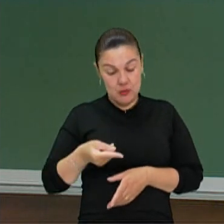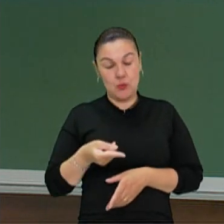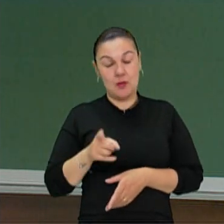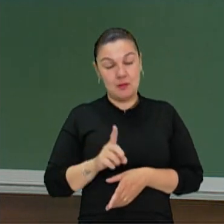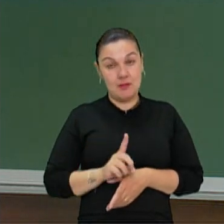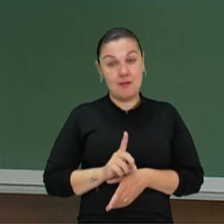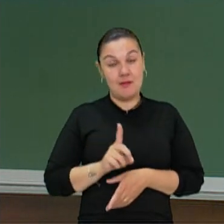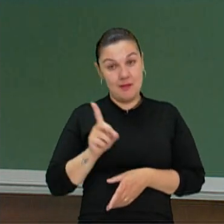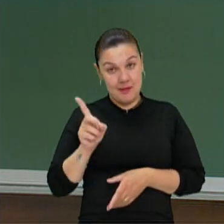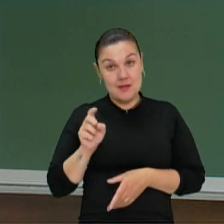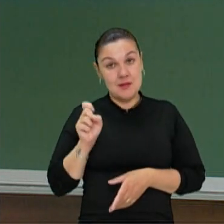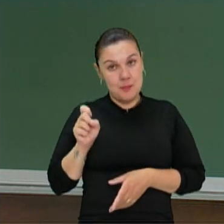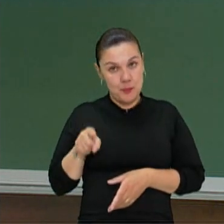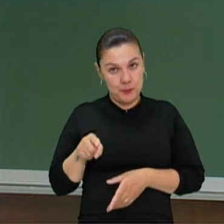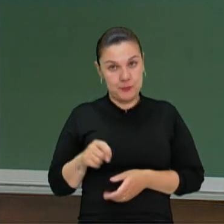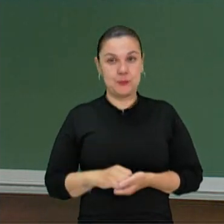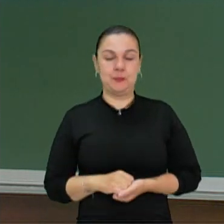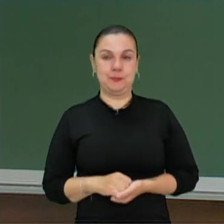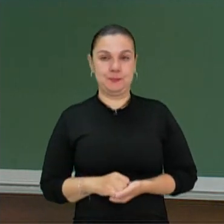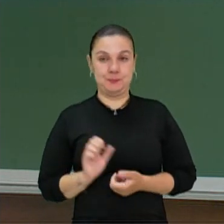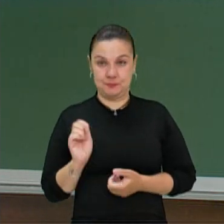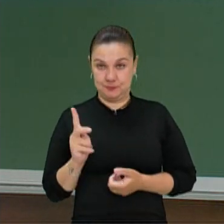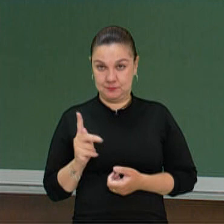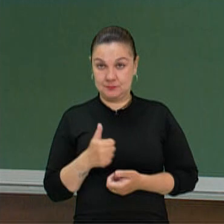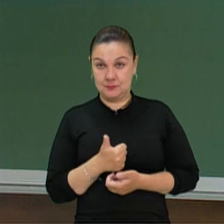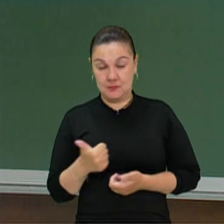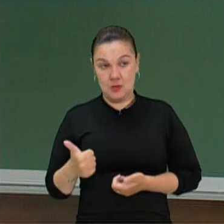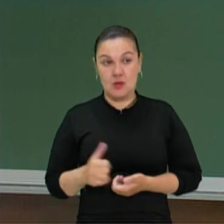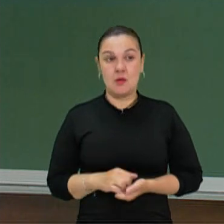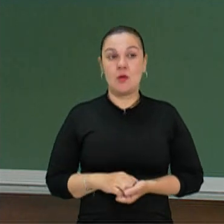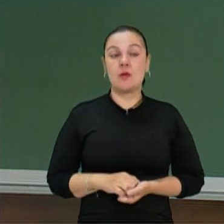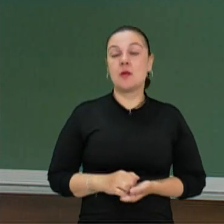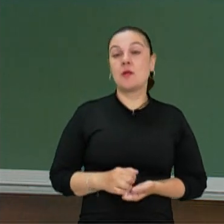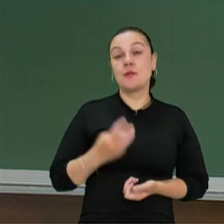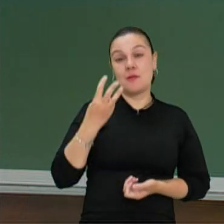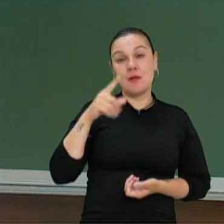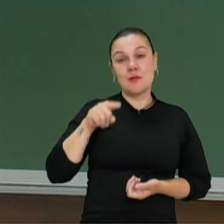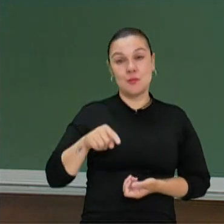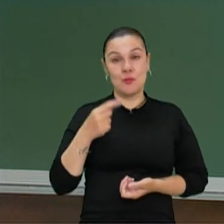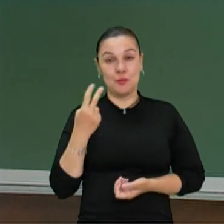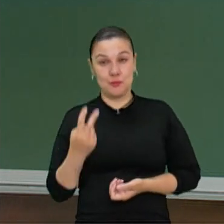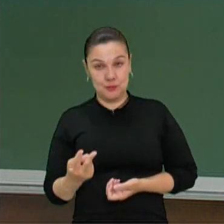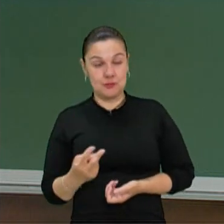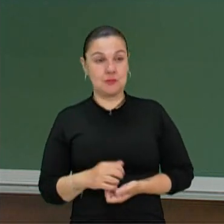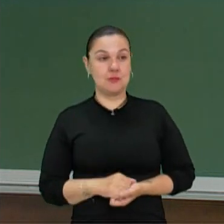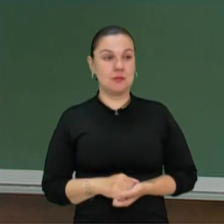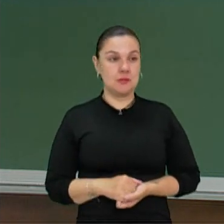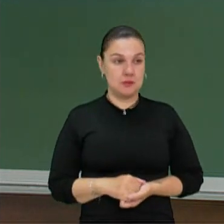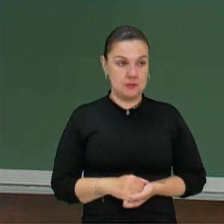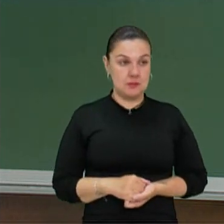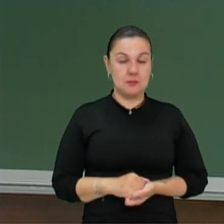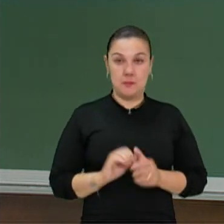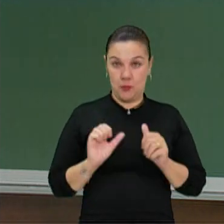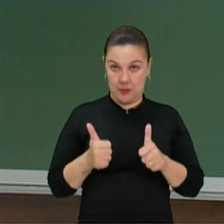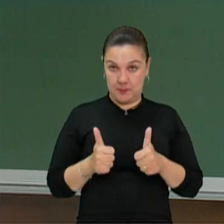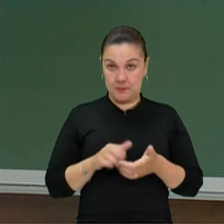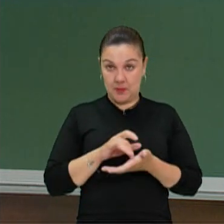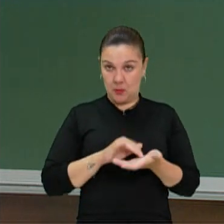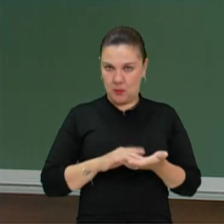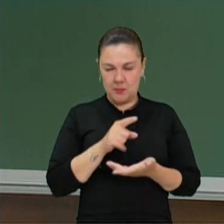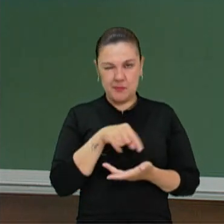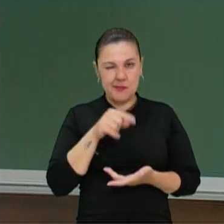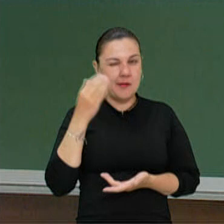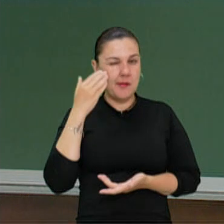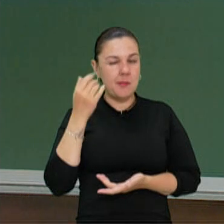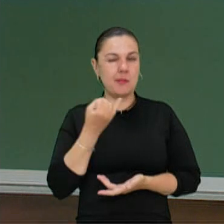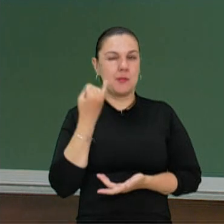pela vírgula. Para eles é o ponto, tá? Então, por exemplo, 3,2 é 3,2 na calculadora, tá bom?